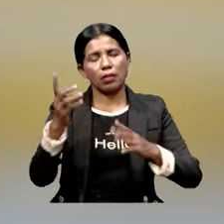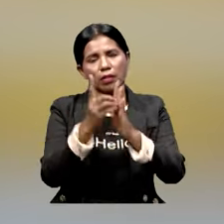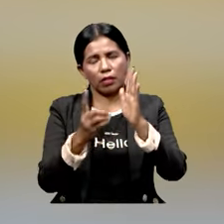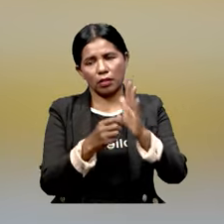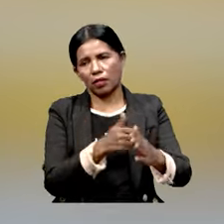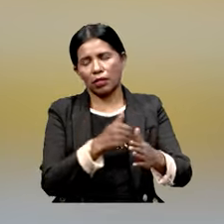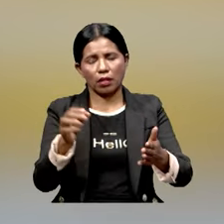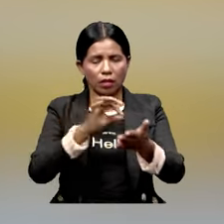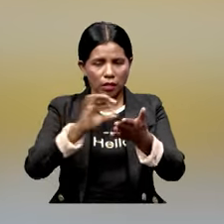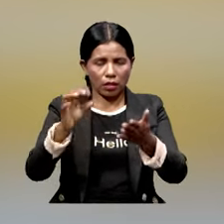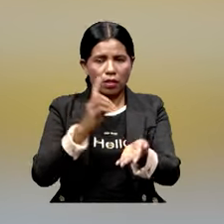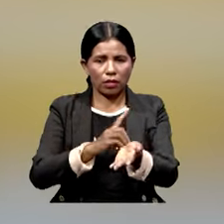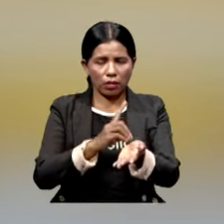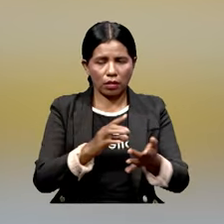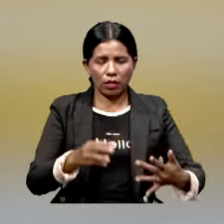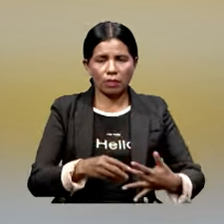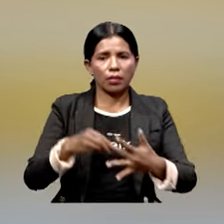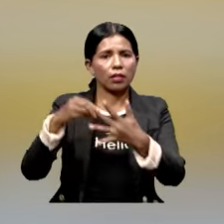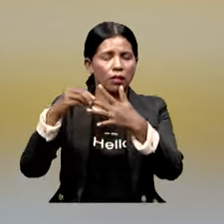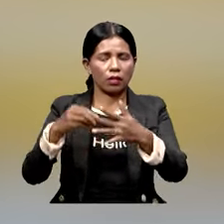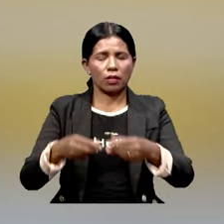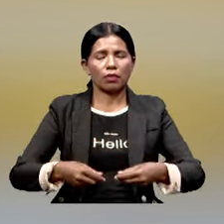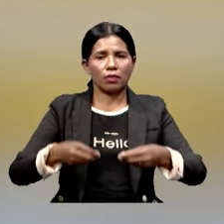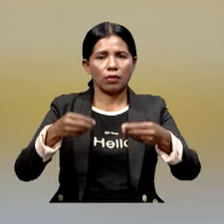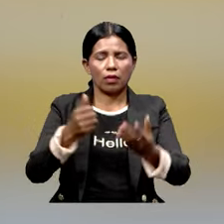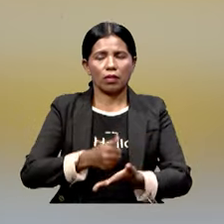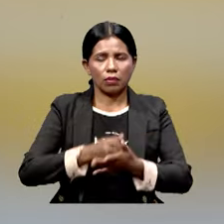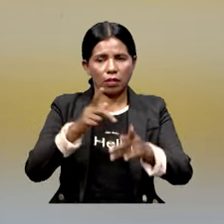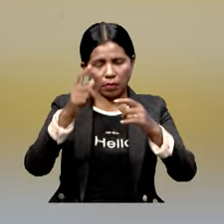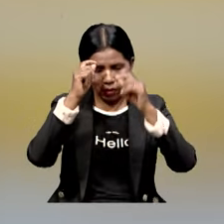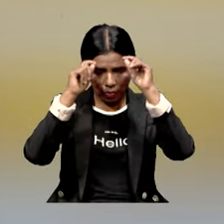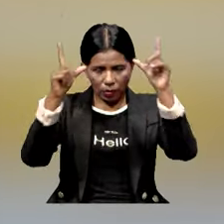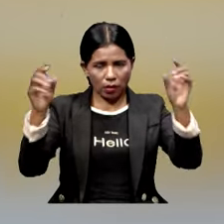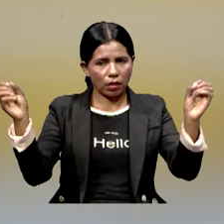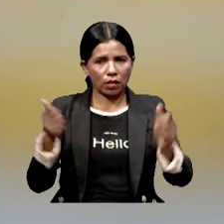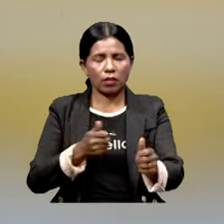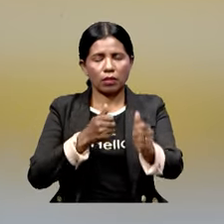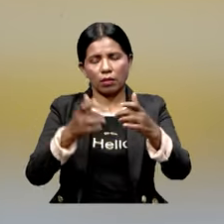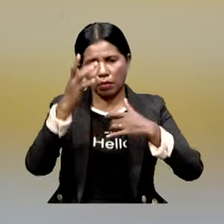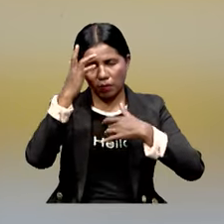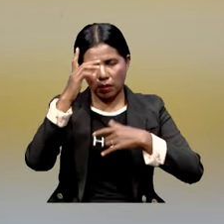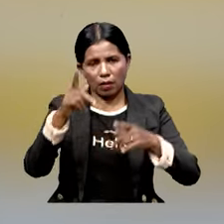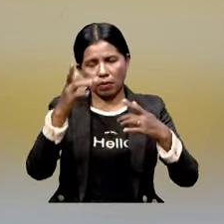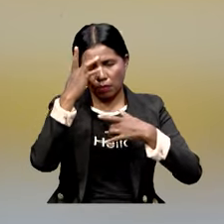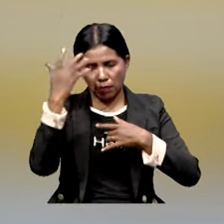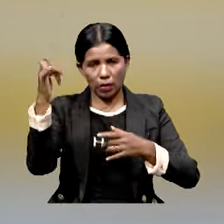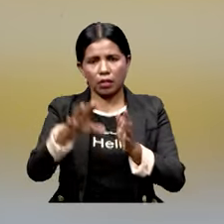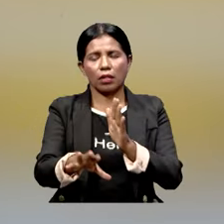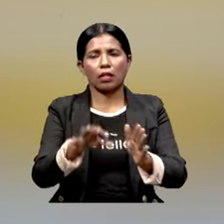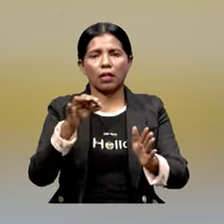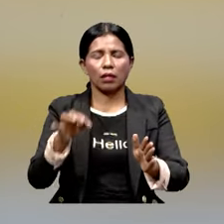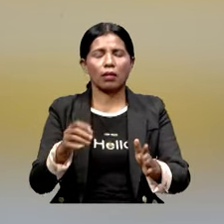be cita katak doutor especialista ne fo tratamento ba timoruan barak maklatuir moras ne be paciente sira hetan